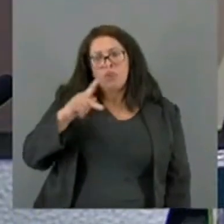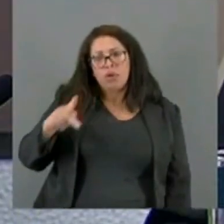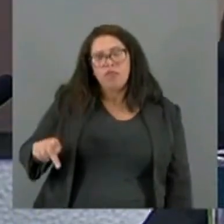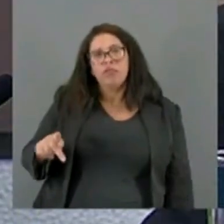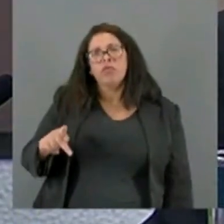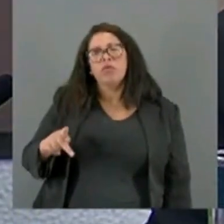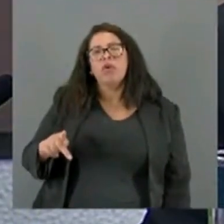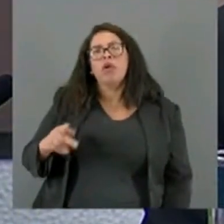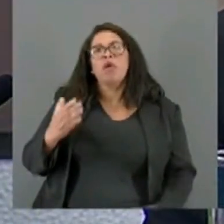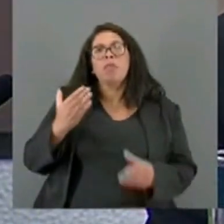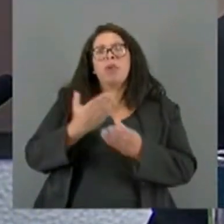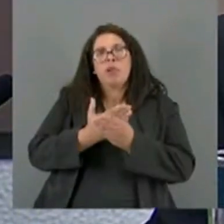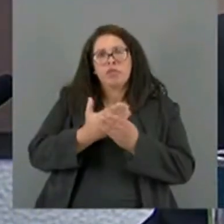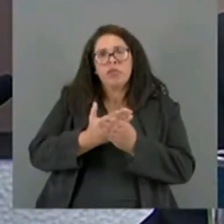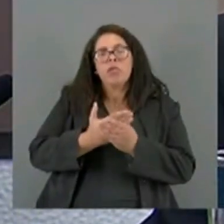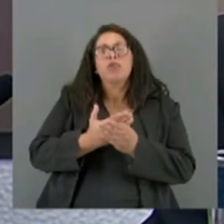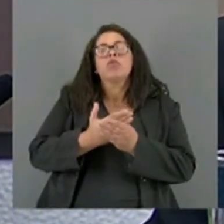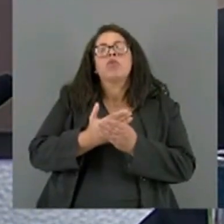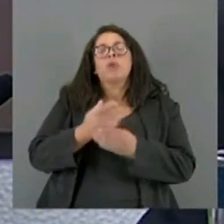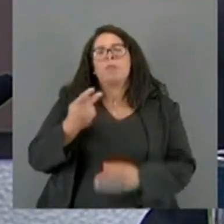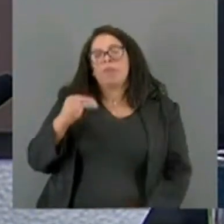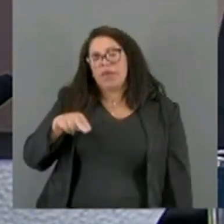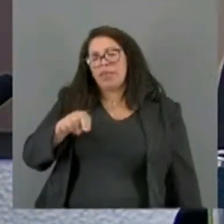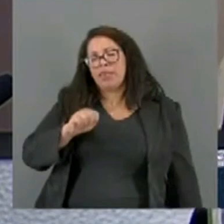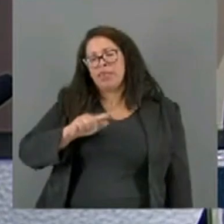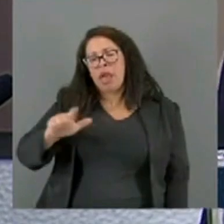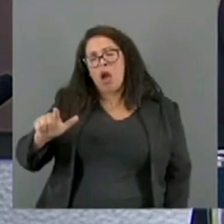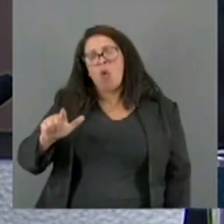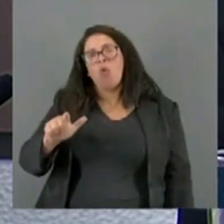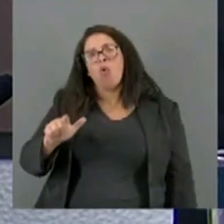processo penal, sabe também, que o Poder